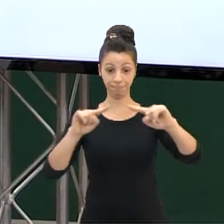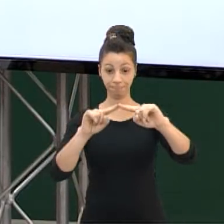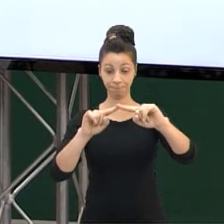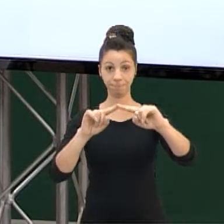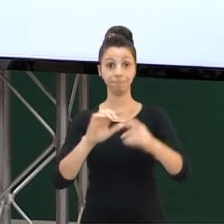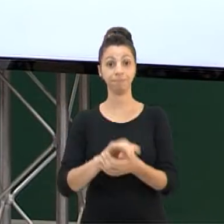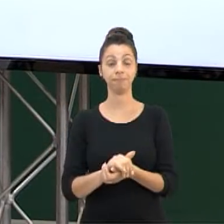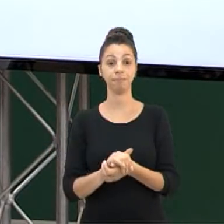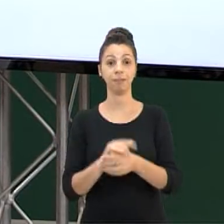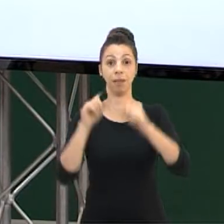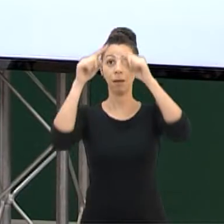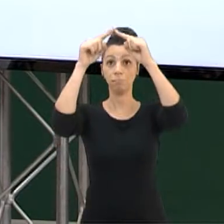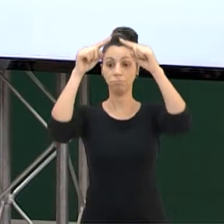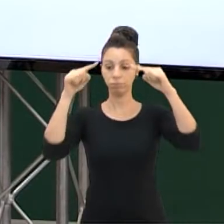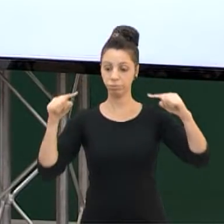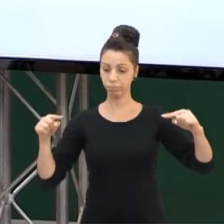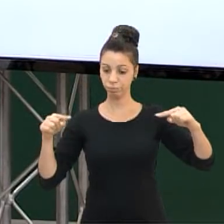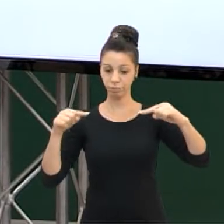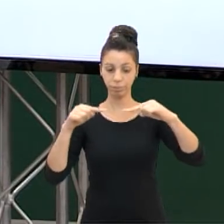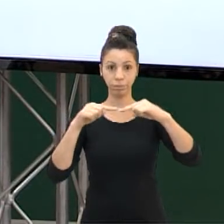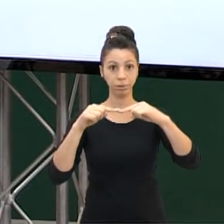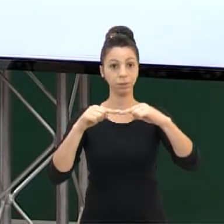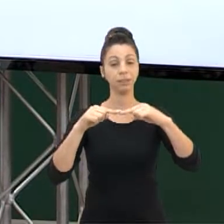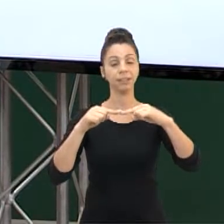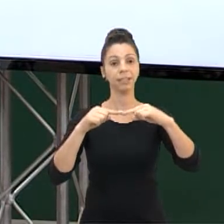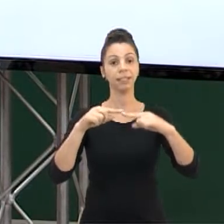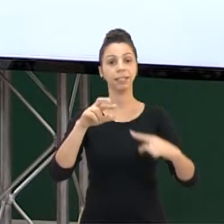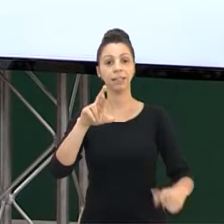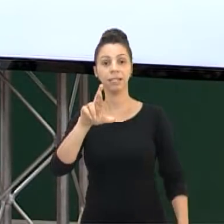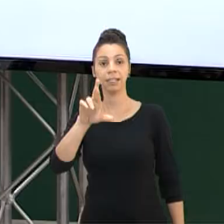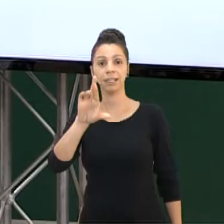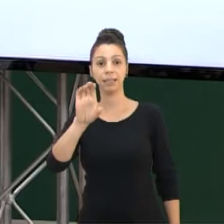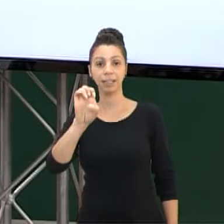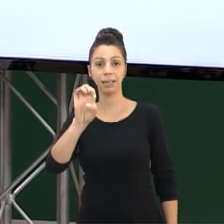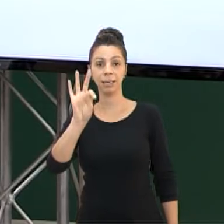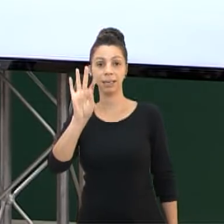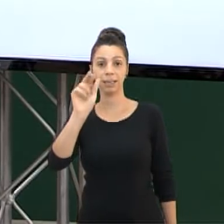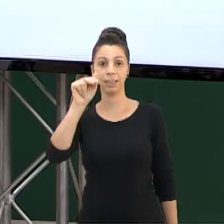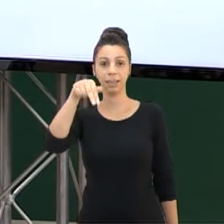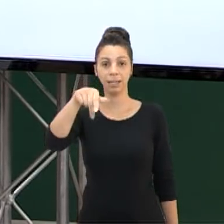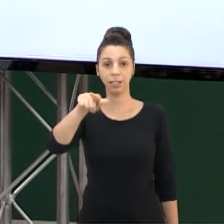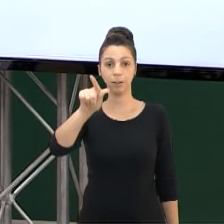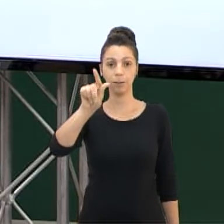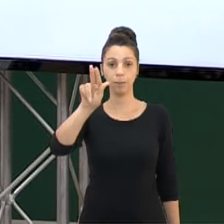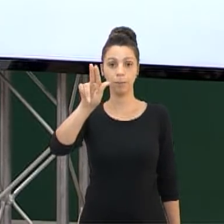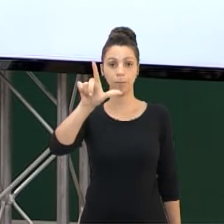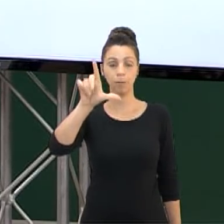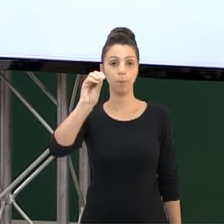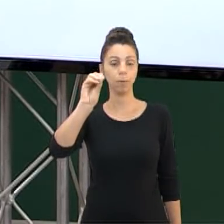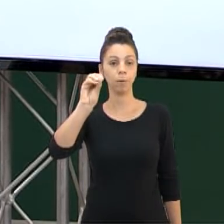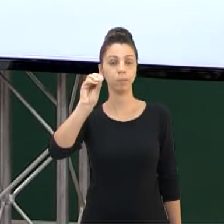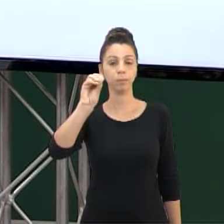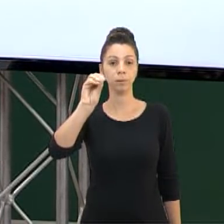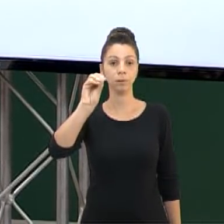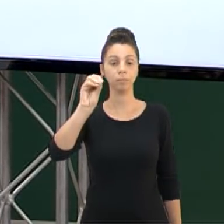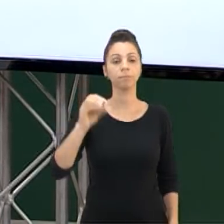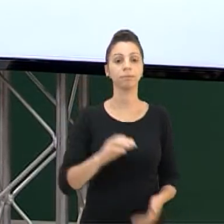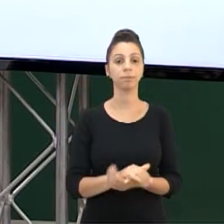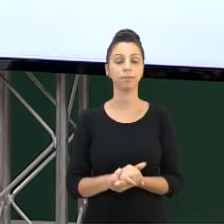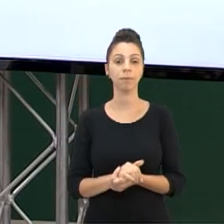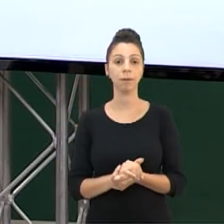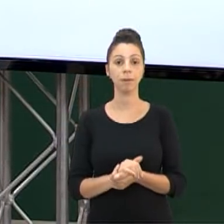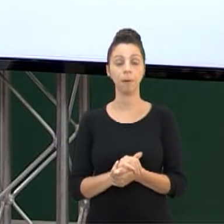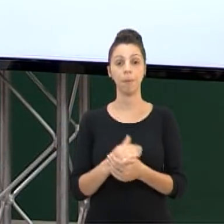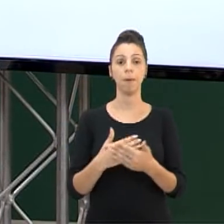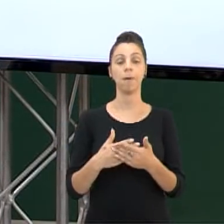ele é um triângulo retângulo. Não vai fazer muita diferença, porque eu preciso lembrar com vocês que num triângulo qualquer,